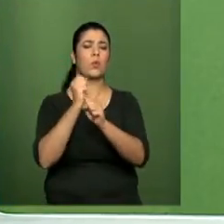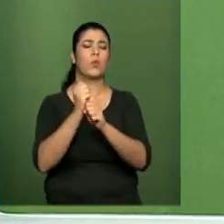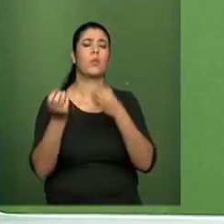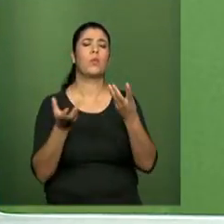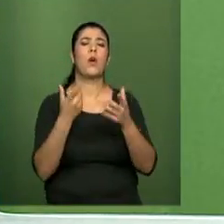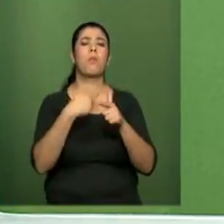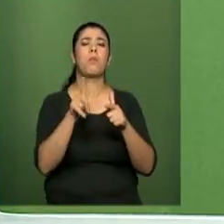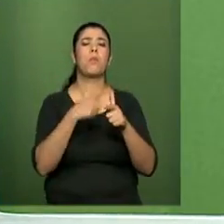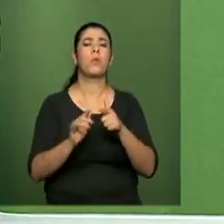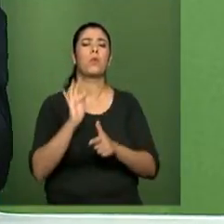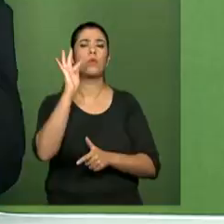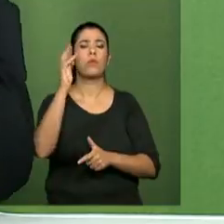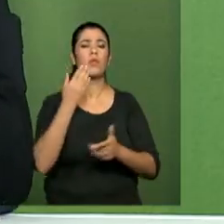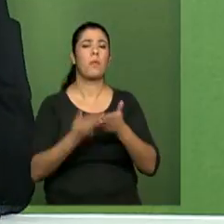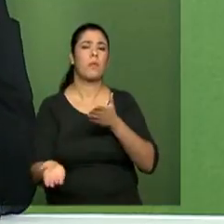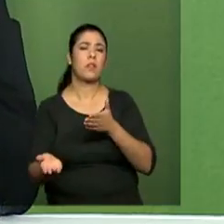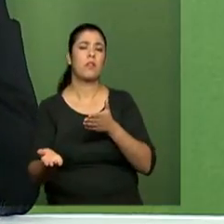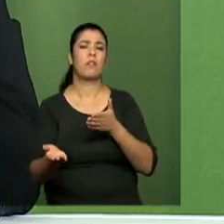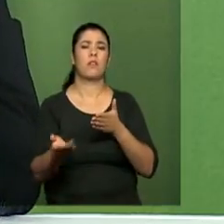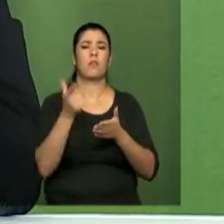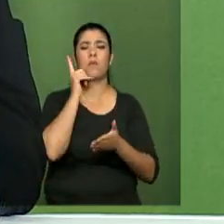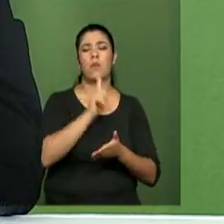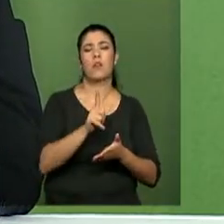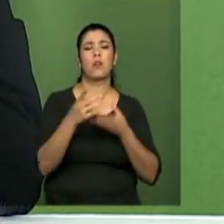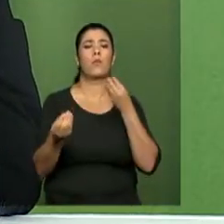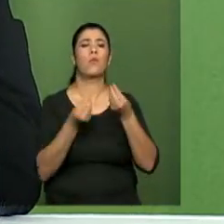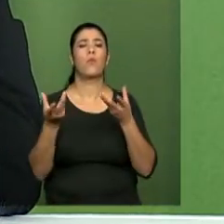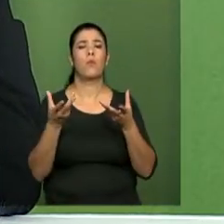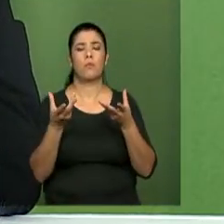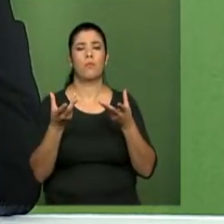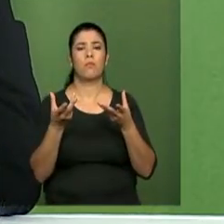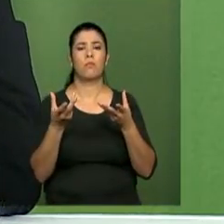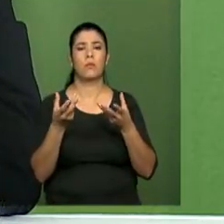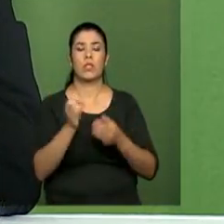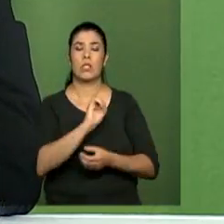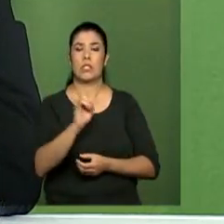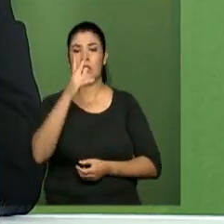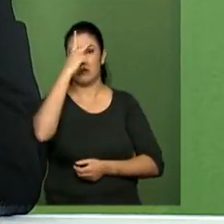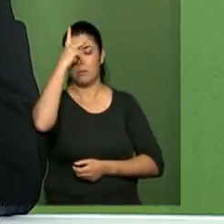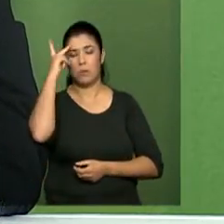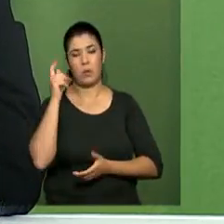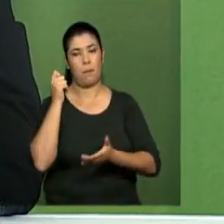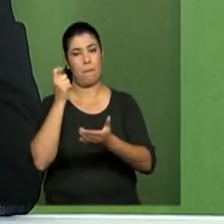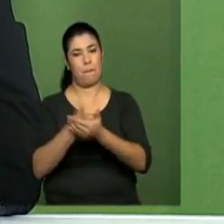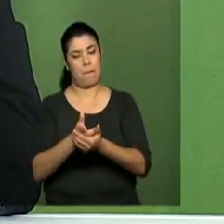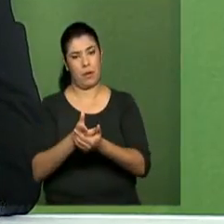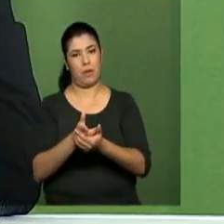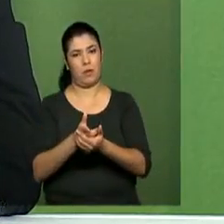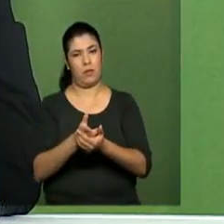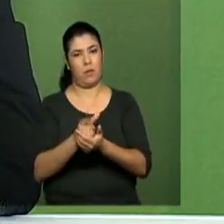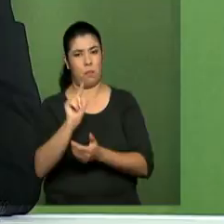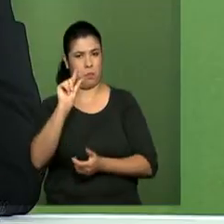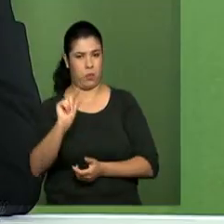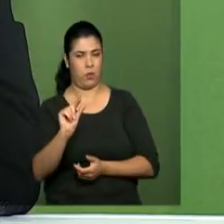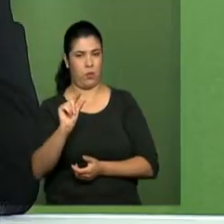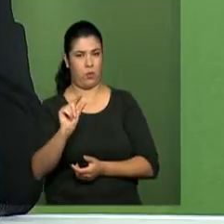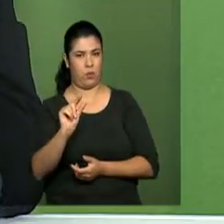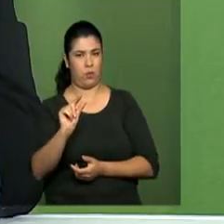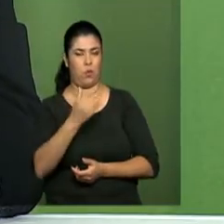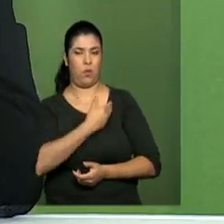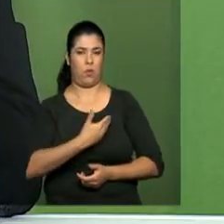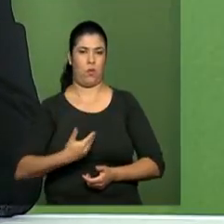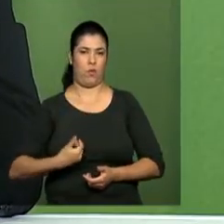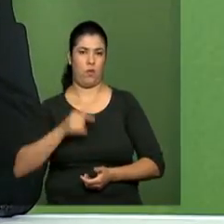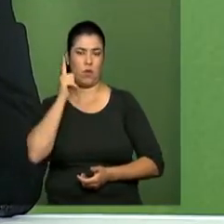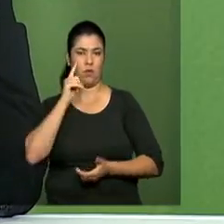forma vai perder tanto quando todos pagam menos o governo arrecada mais quando você